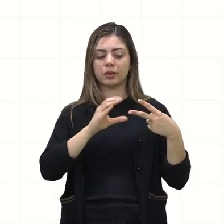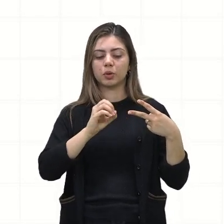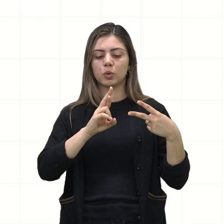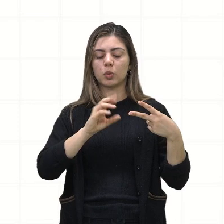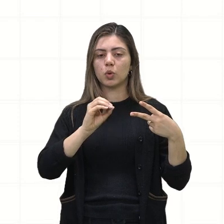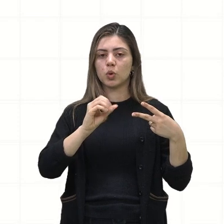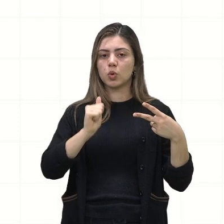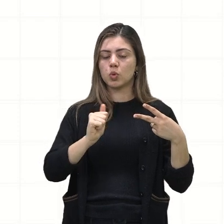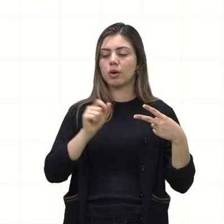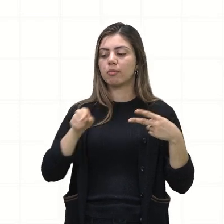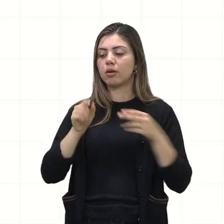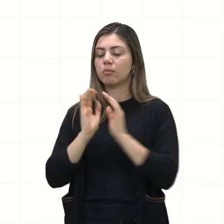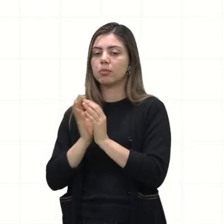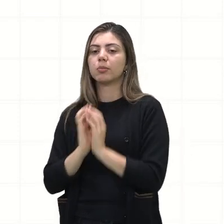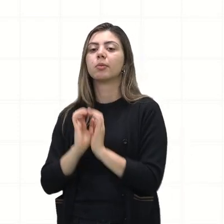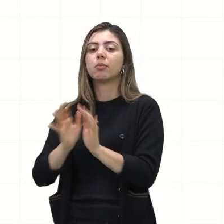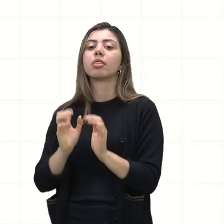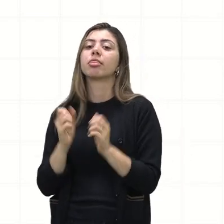elementos.